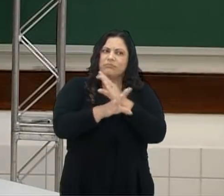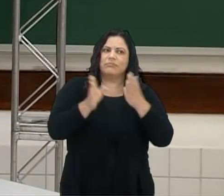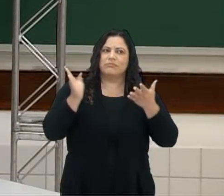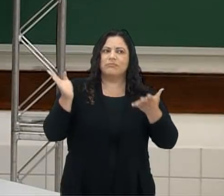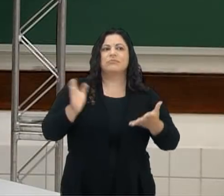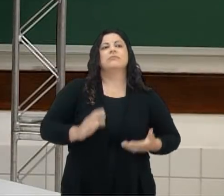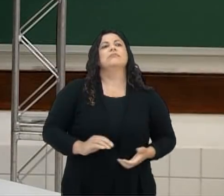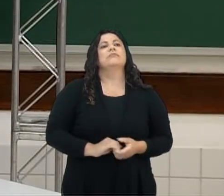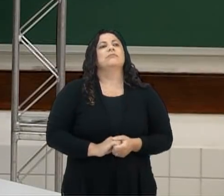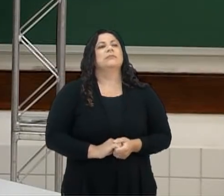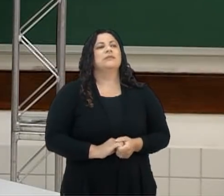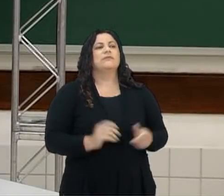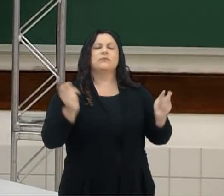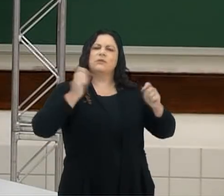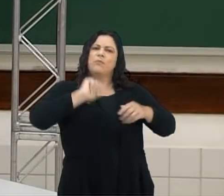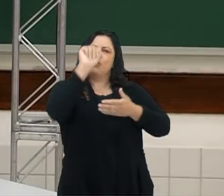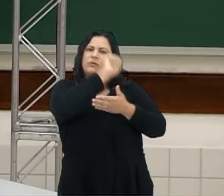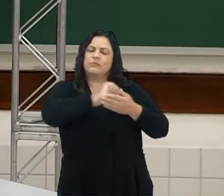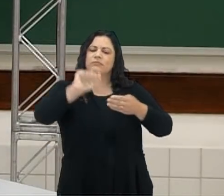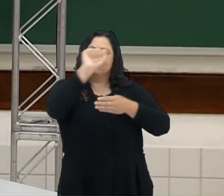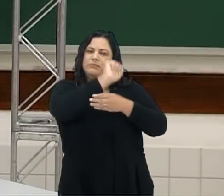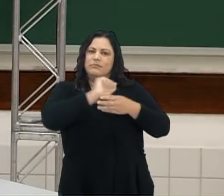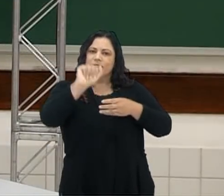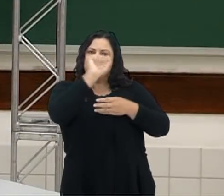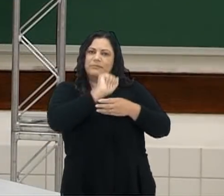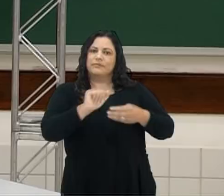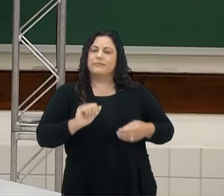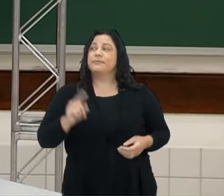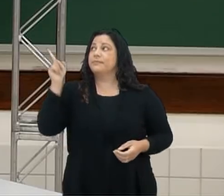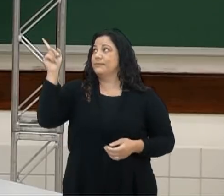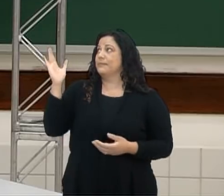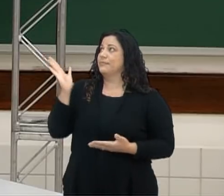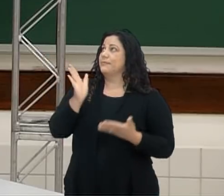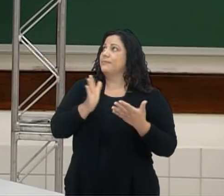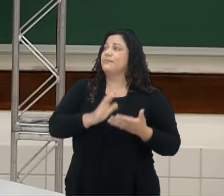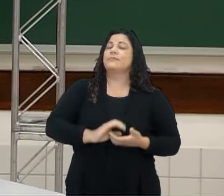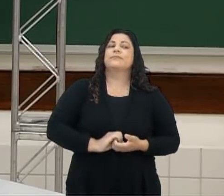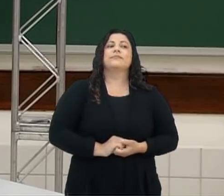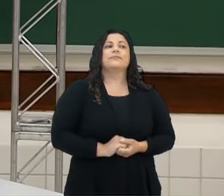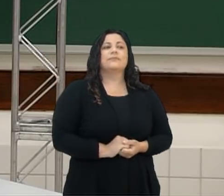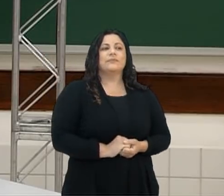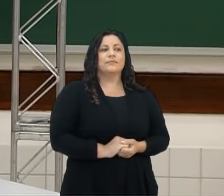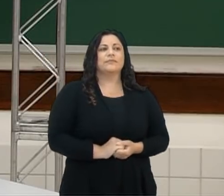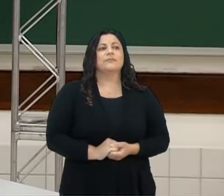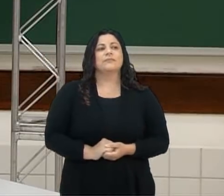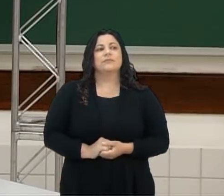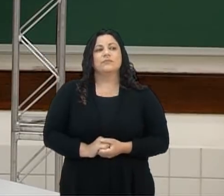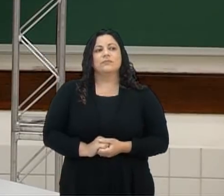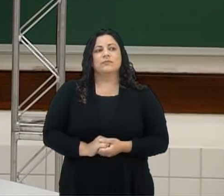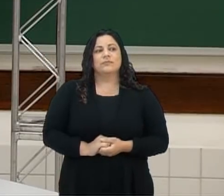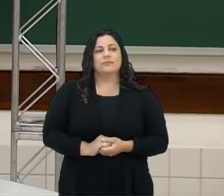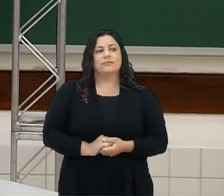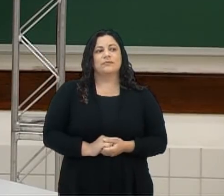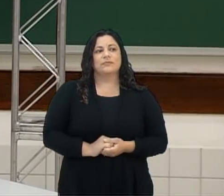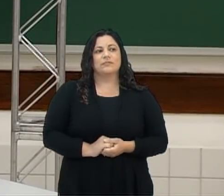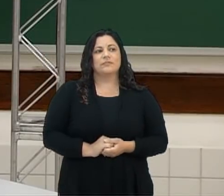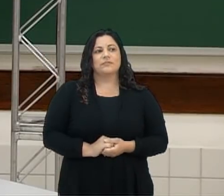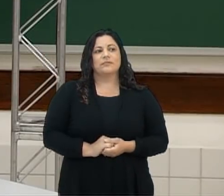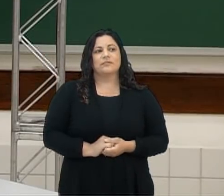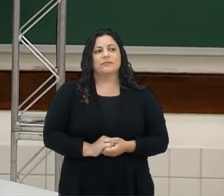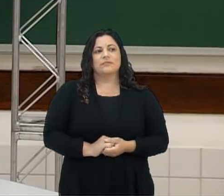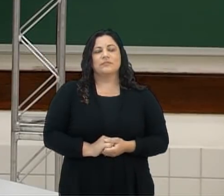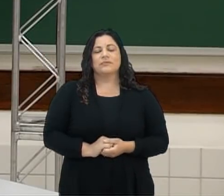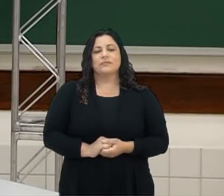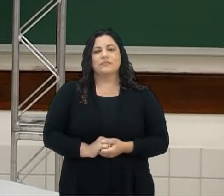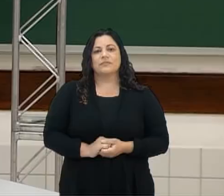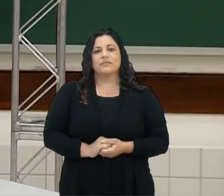tá? Aí você pode apagar a circunferência aqui em volta, ó. Apaga a circunferência que você fez primeiro. Aqui, aqui, aqui.